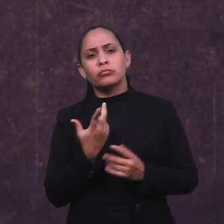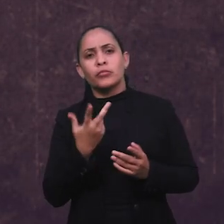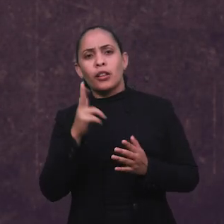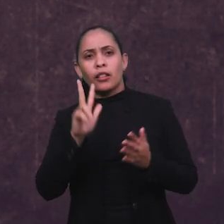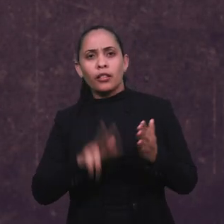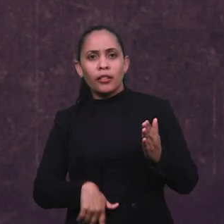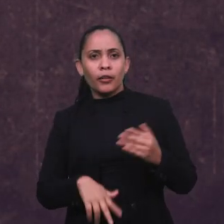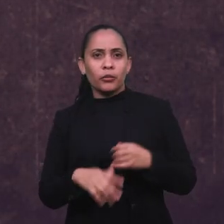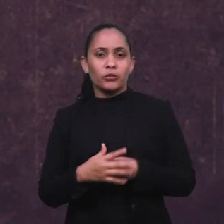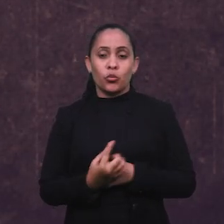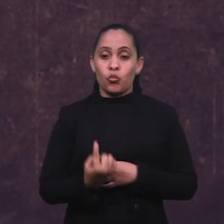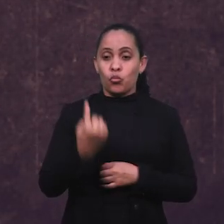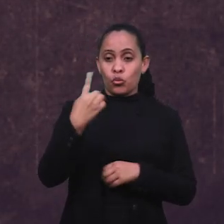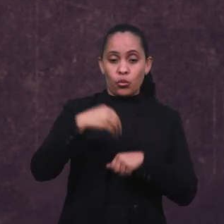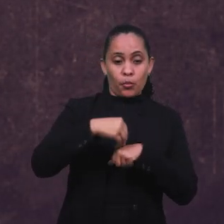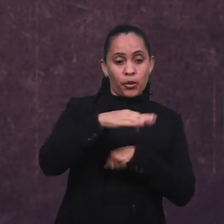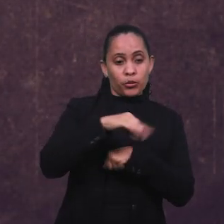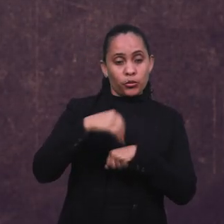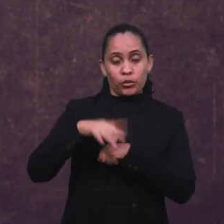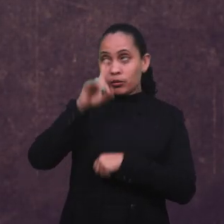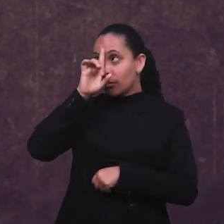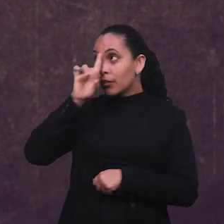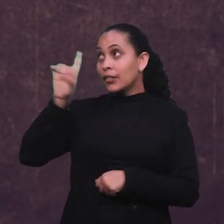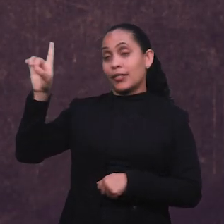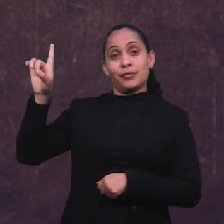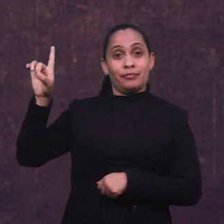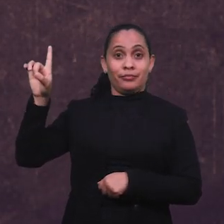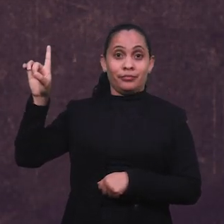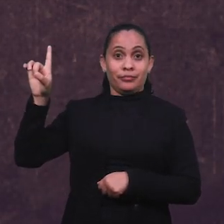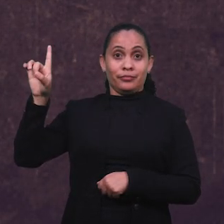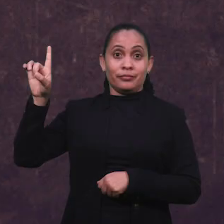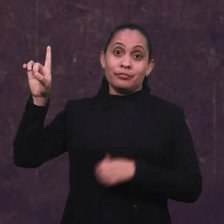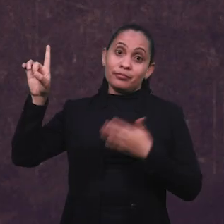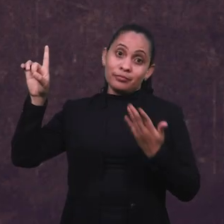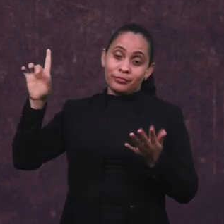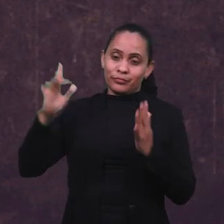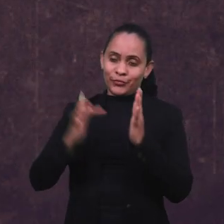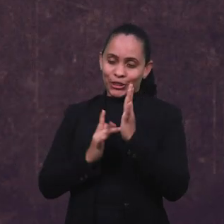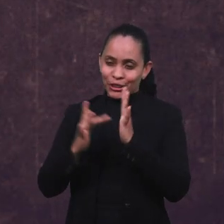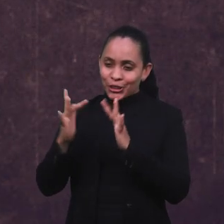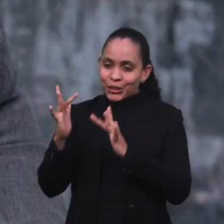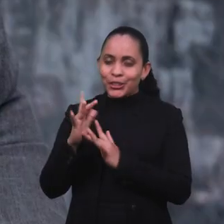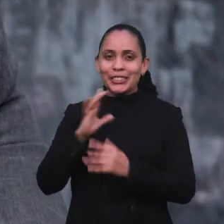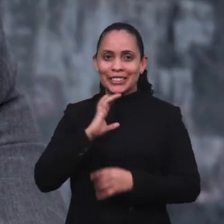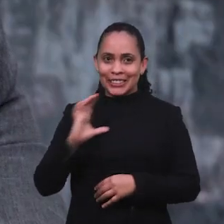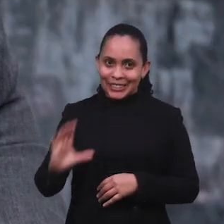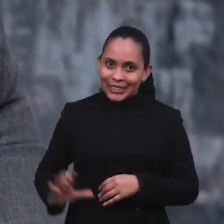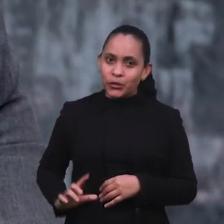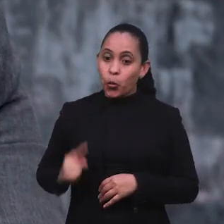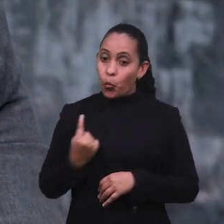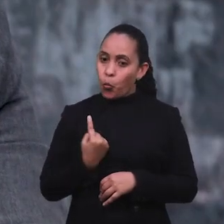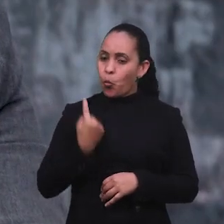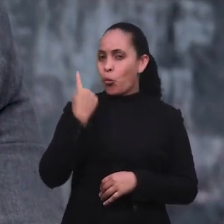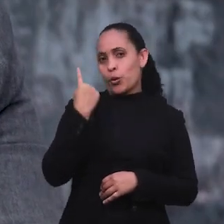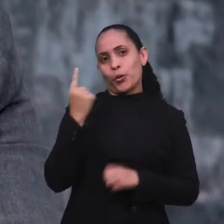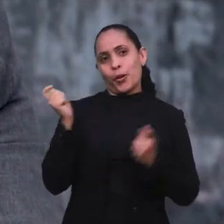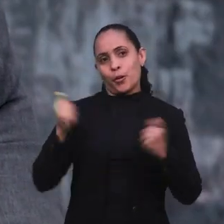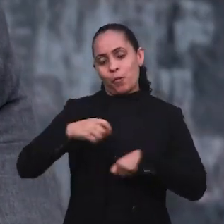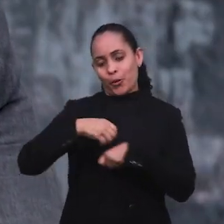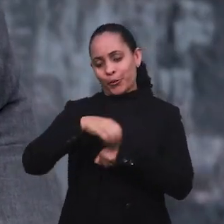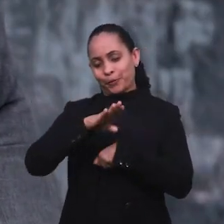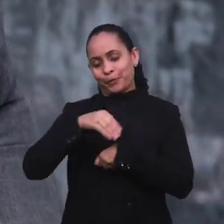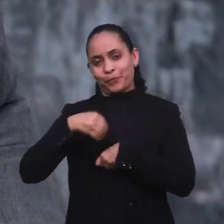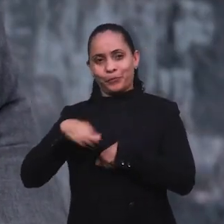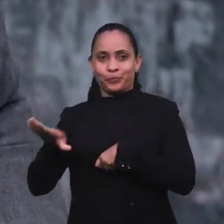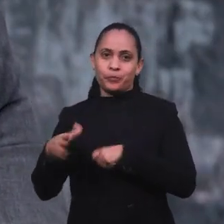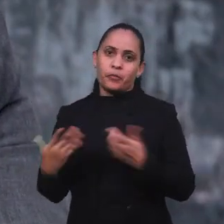só mediador entre Deus e os homens, Jesus Cristo, homem, né? Então, essa expressão sumo pontífice,